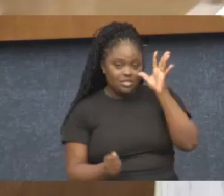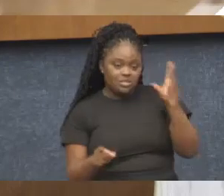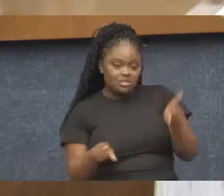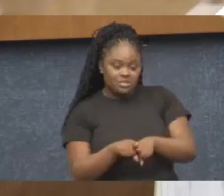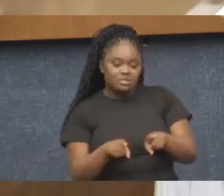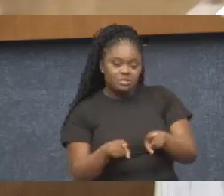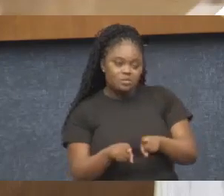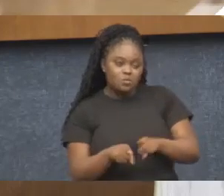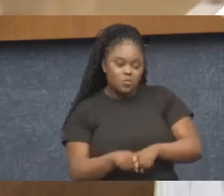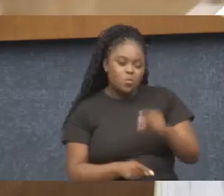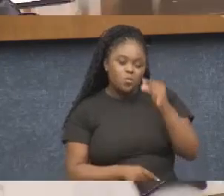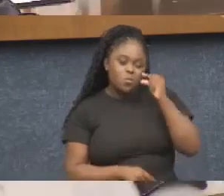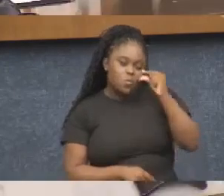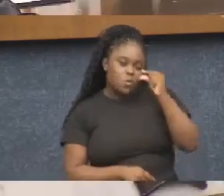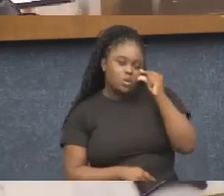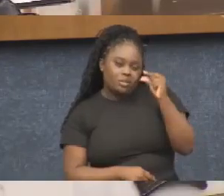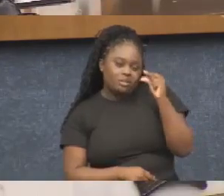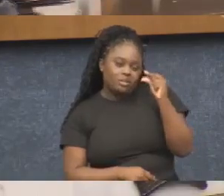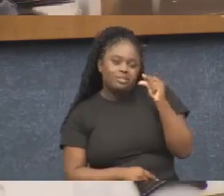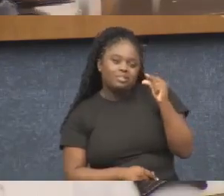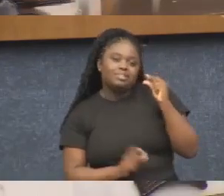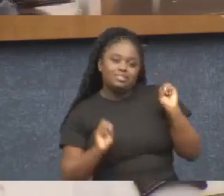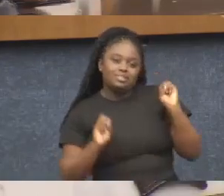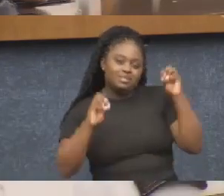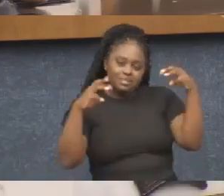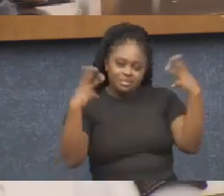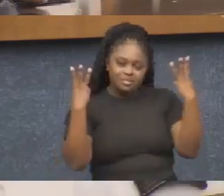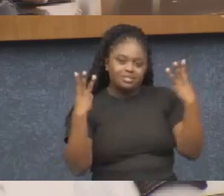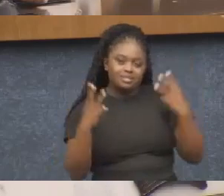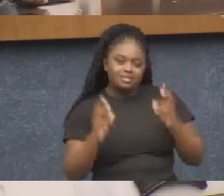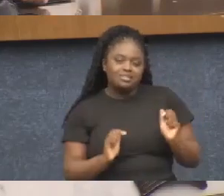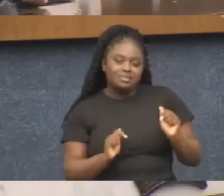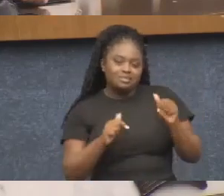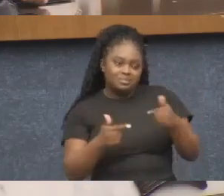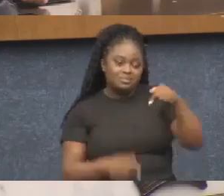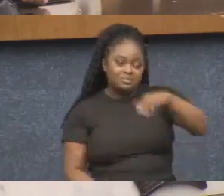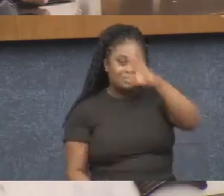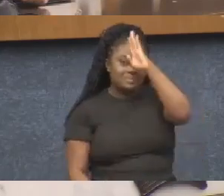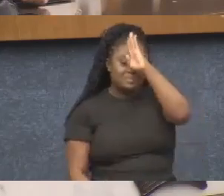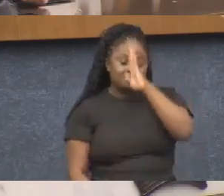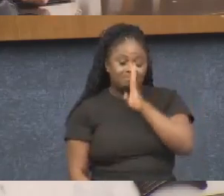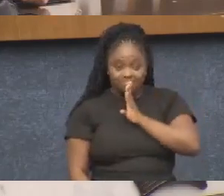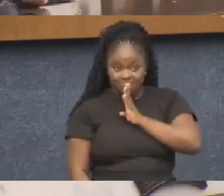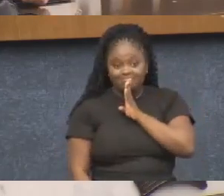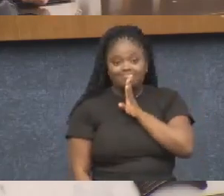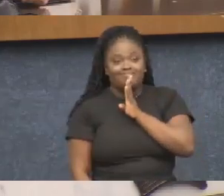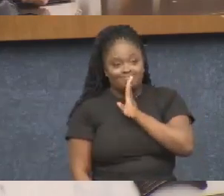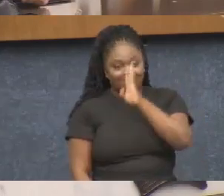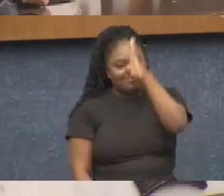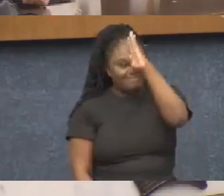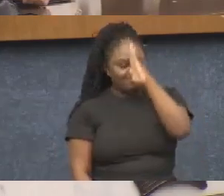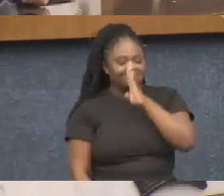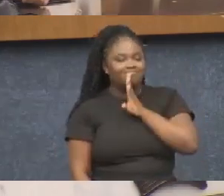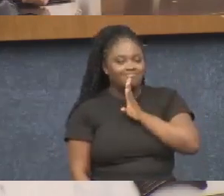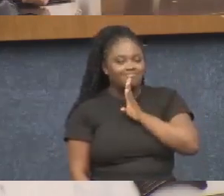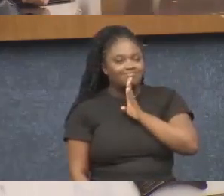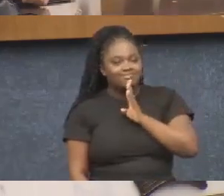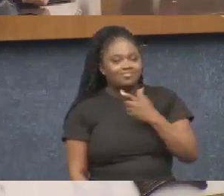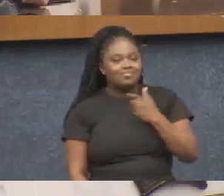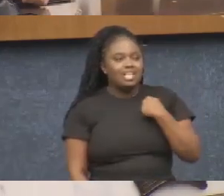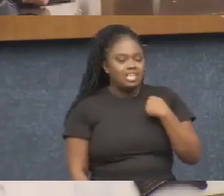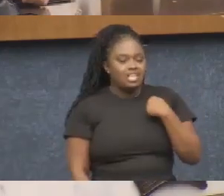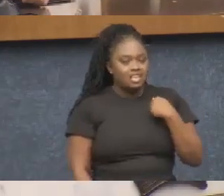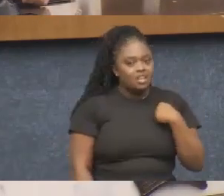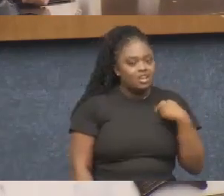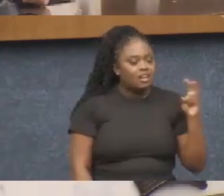também um pedacinho do show que você faz aí. De graça, de grátis. Eu faço